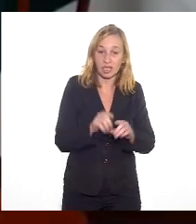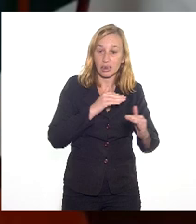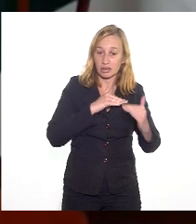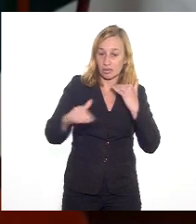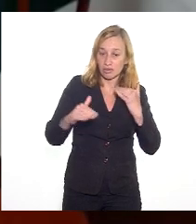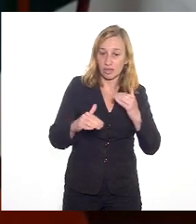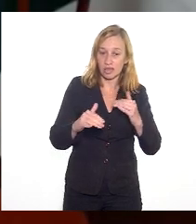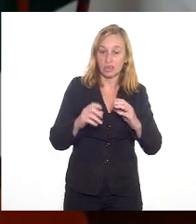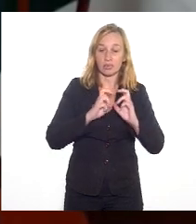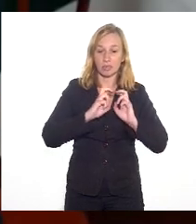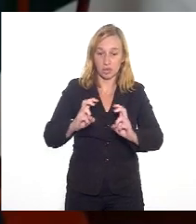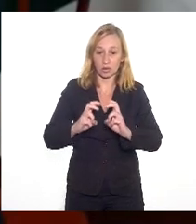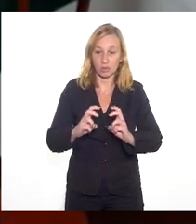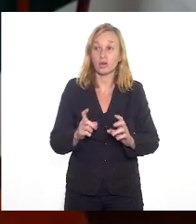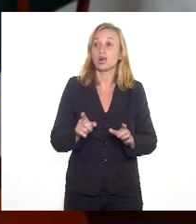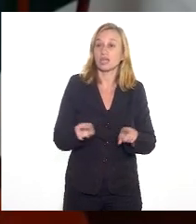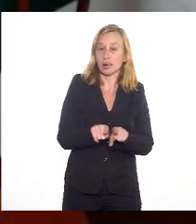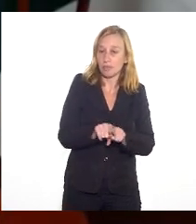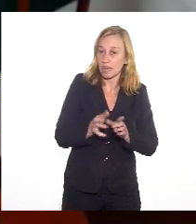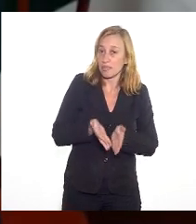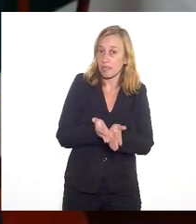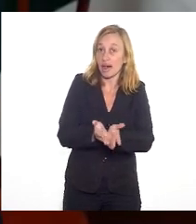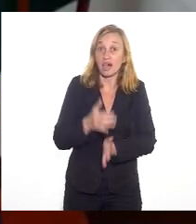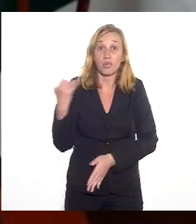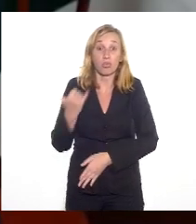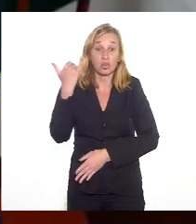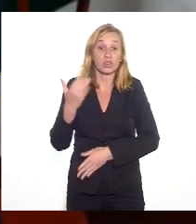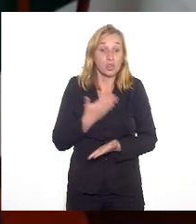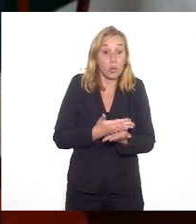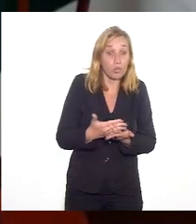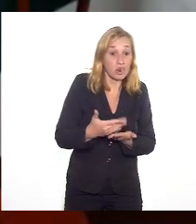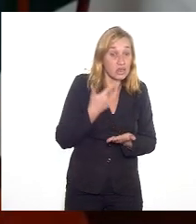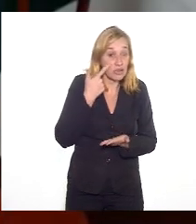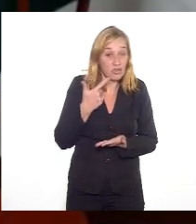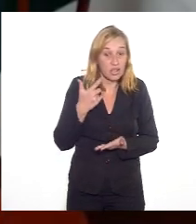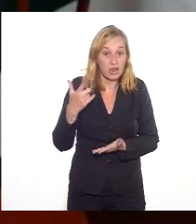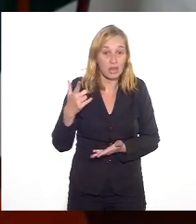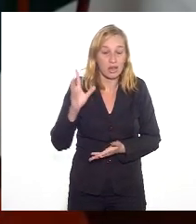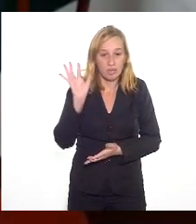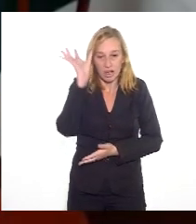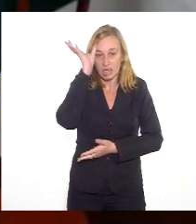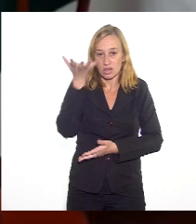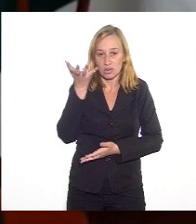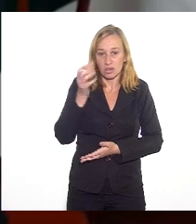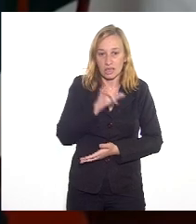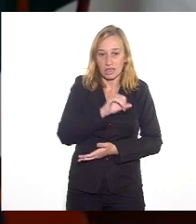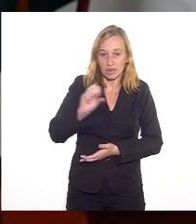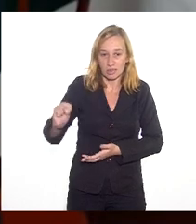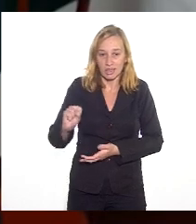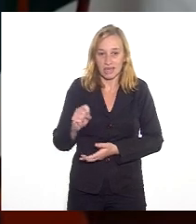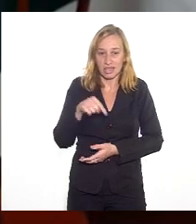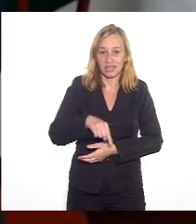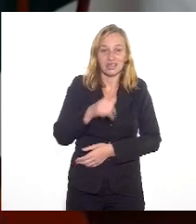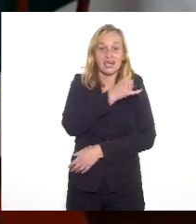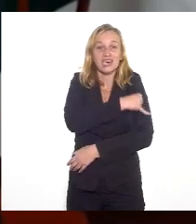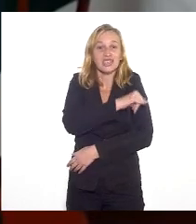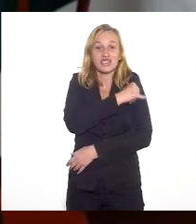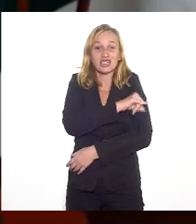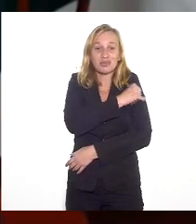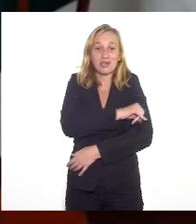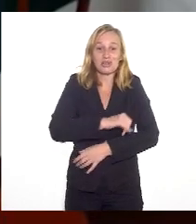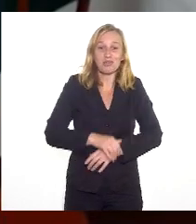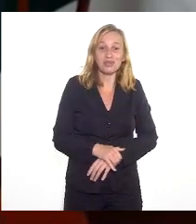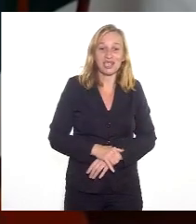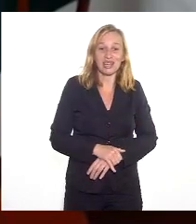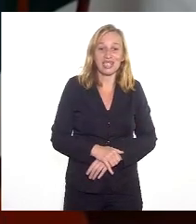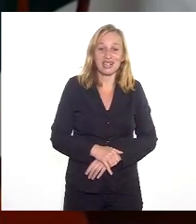Rio, e no CCR Barcas. Então, é importante que a gente comece a buscar soluções. O ICMS aqui no Rio de Janeiro é muito alto,